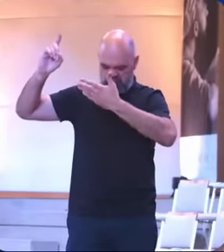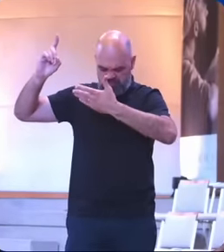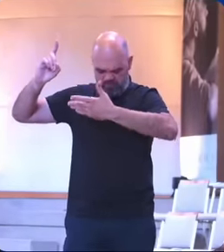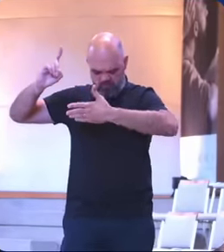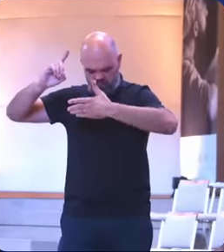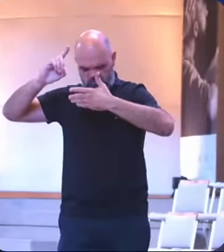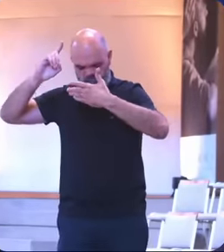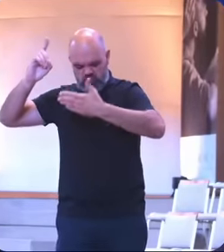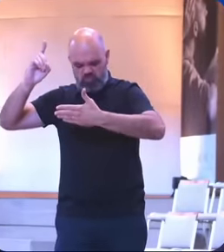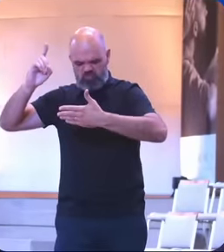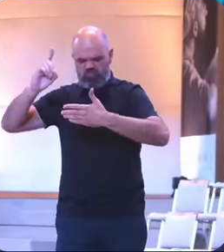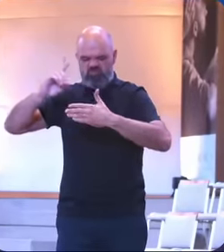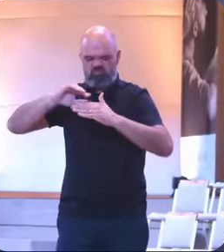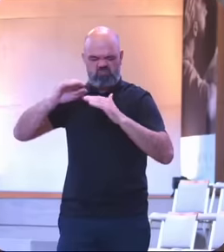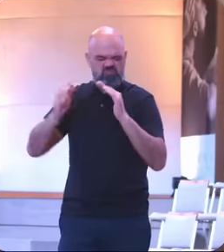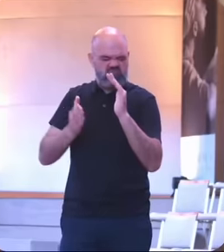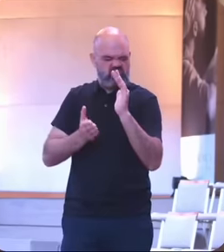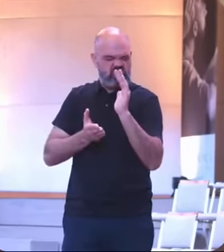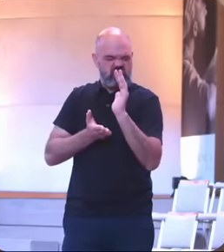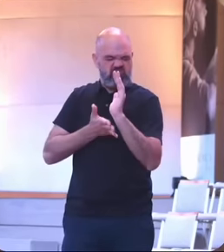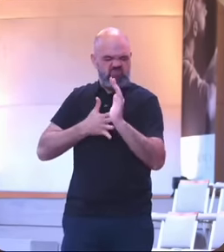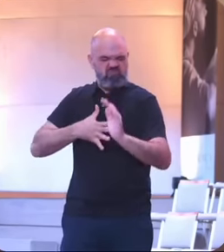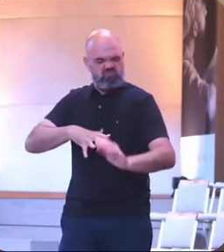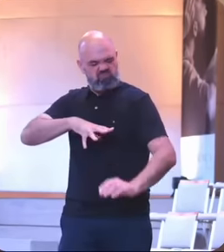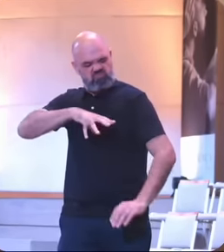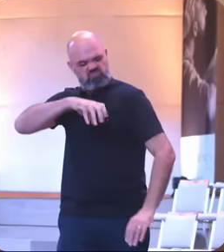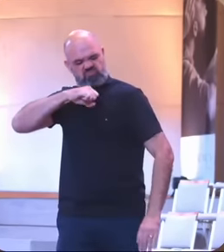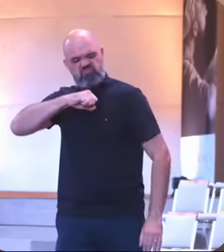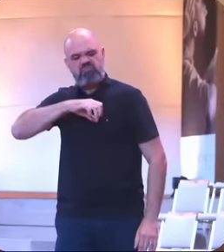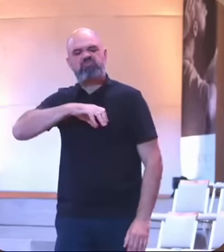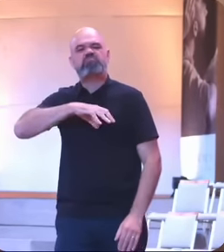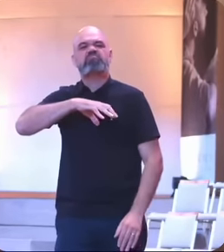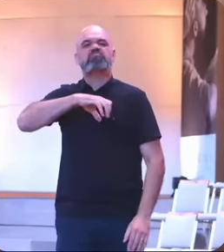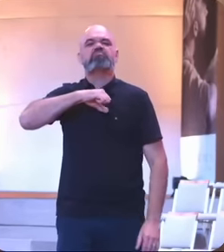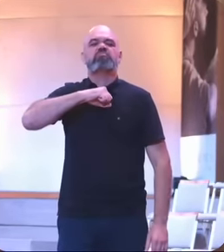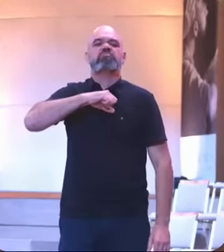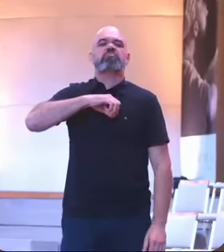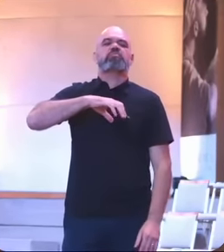bom. Com todo fôlego que